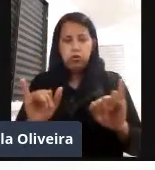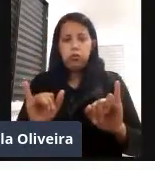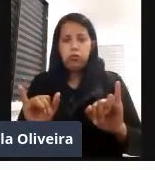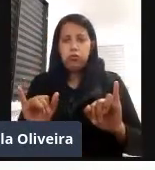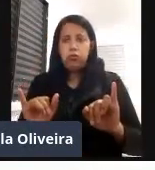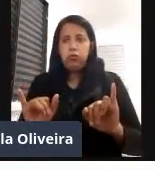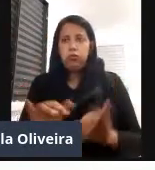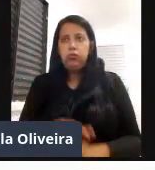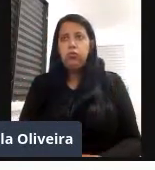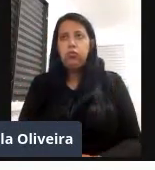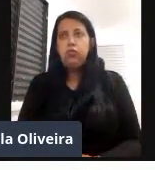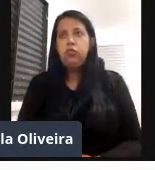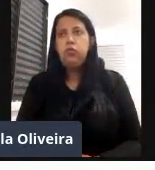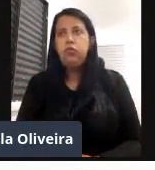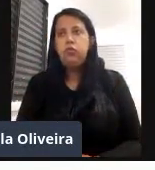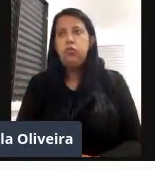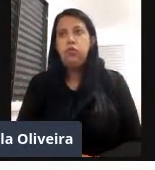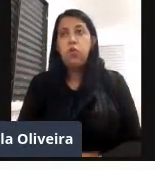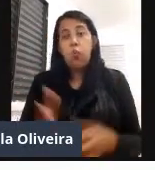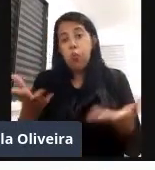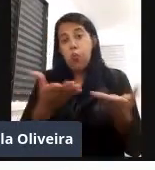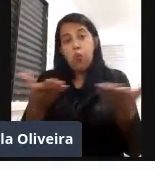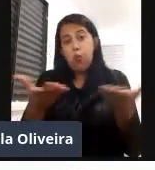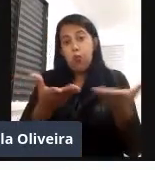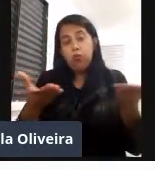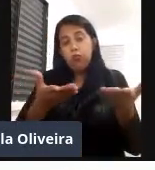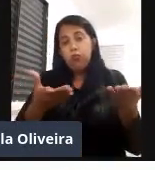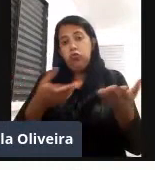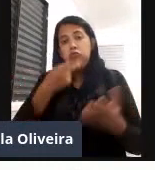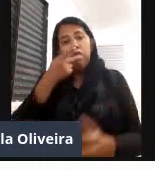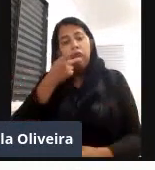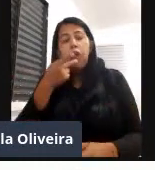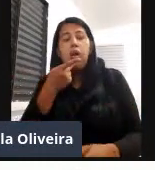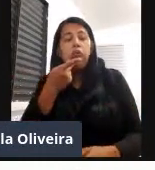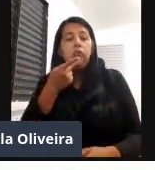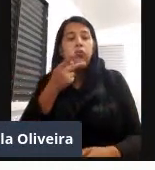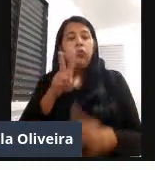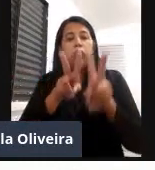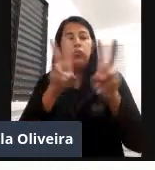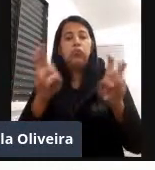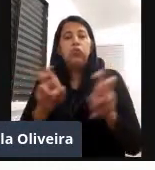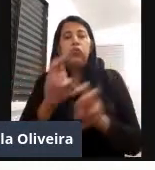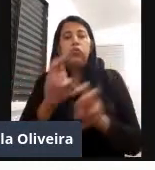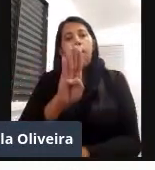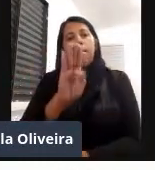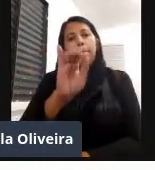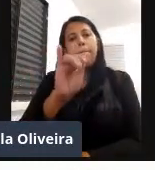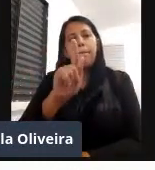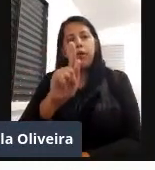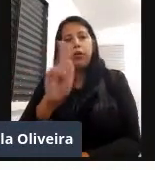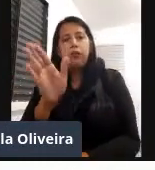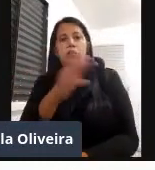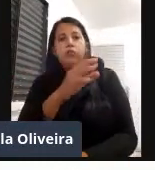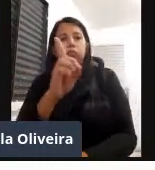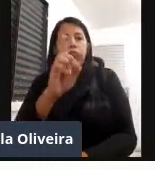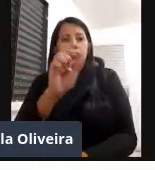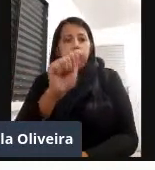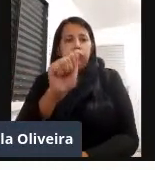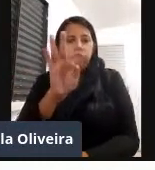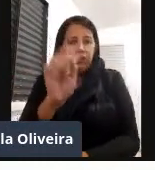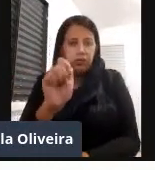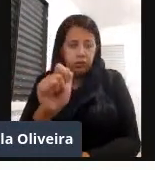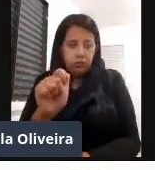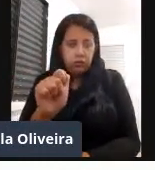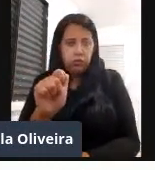por exemplo, né, que é muita informação, são muitos dados que estão aí e a gente não tem como processar tudo isso,